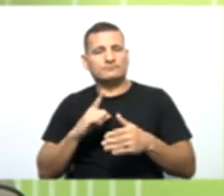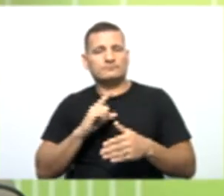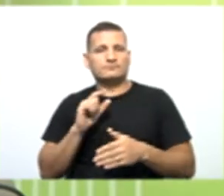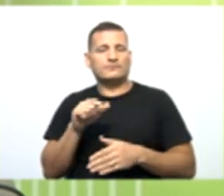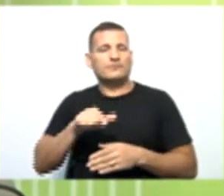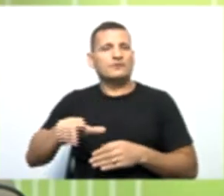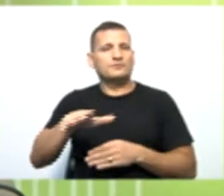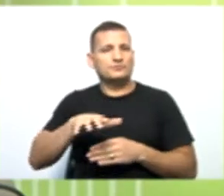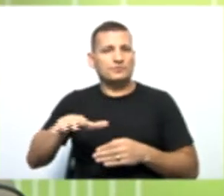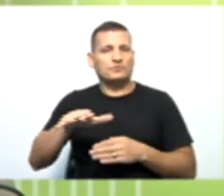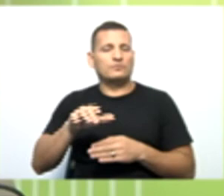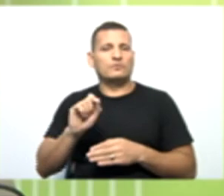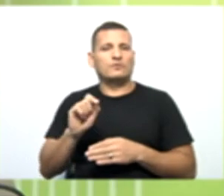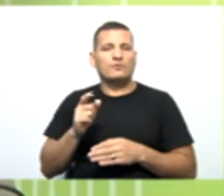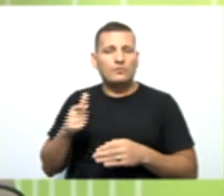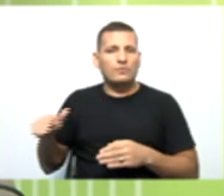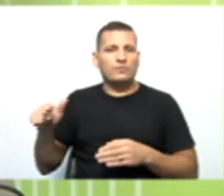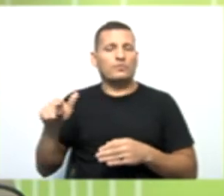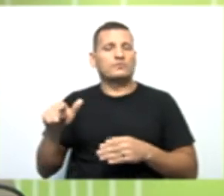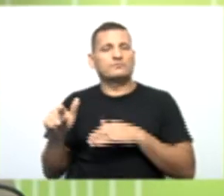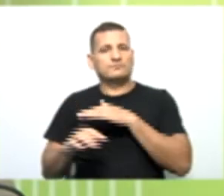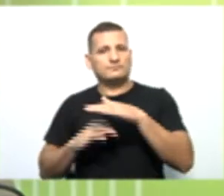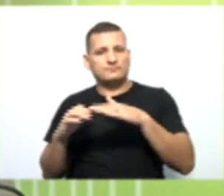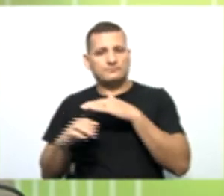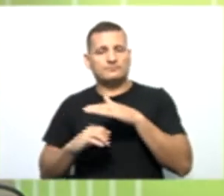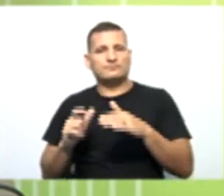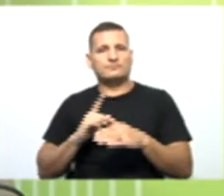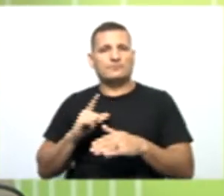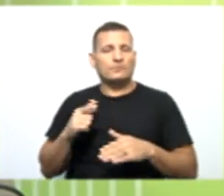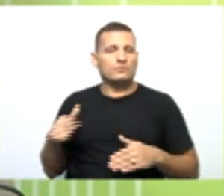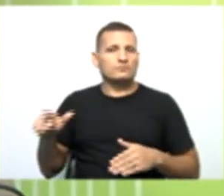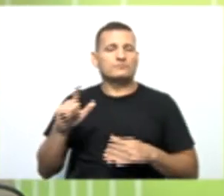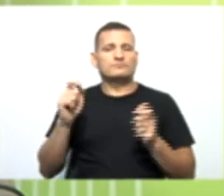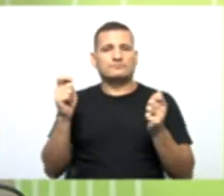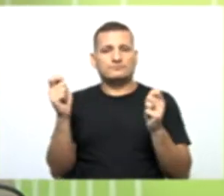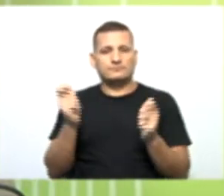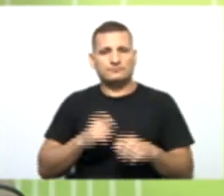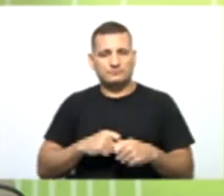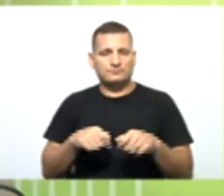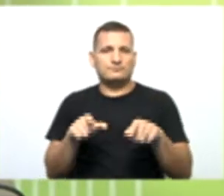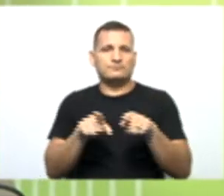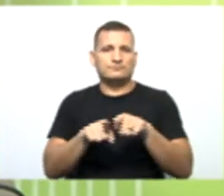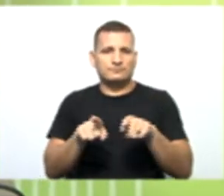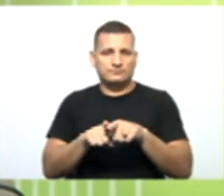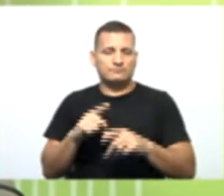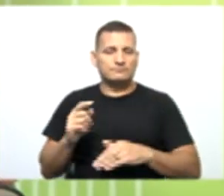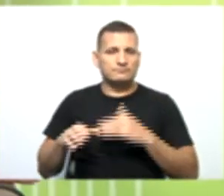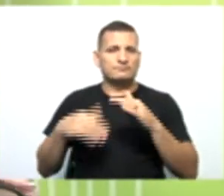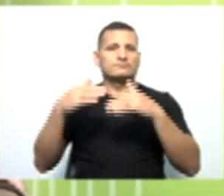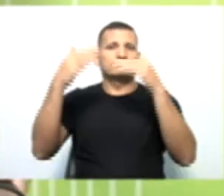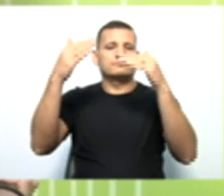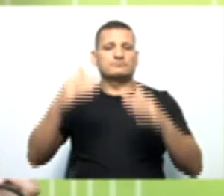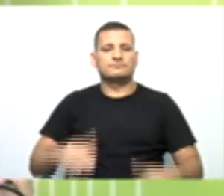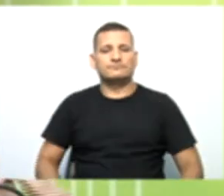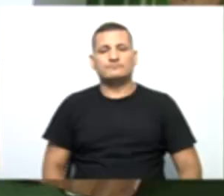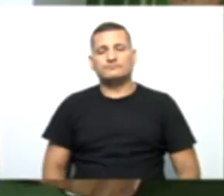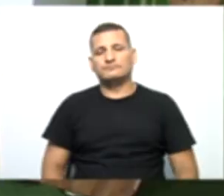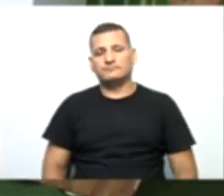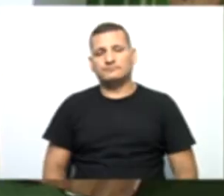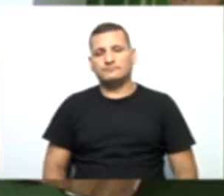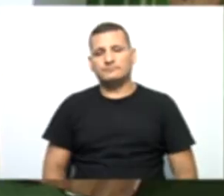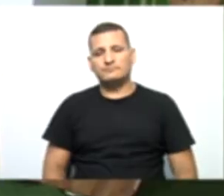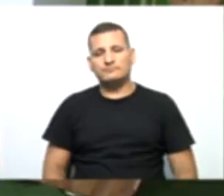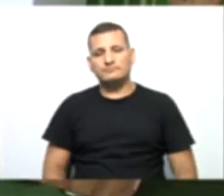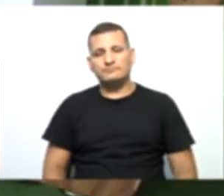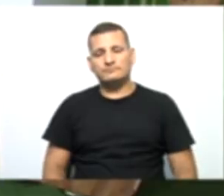região que tem outros empreendimentos, que tem outras possibilidades também para se desenvolver.